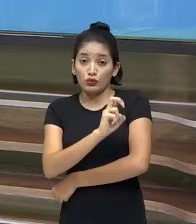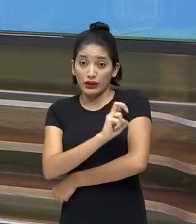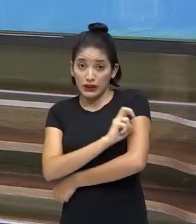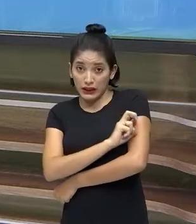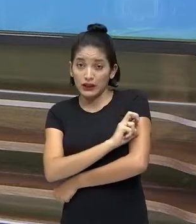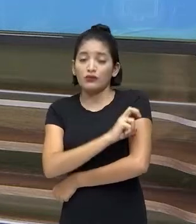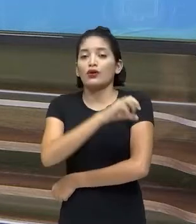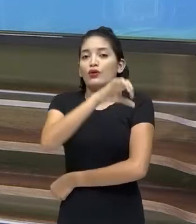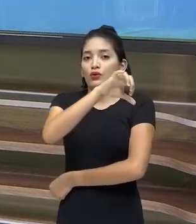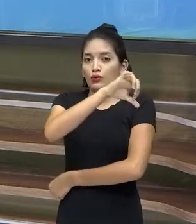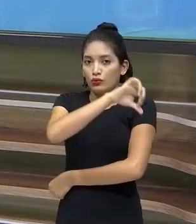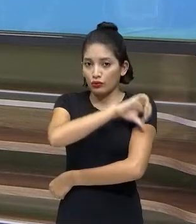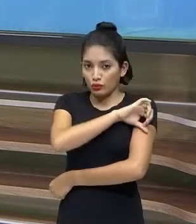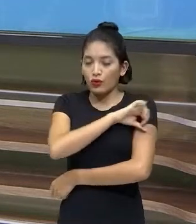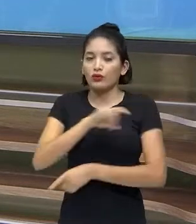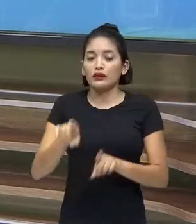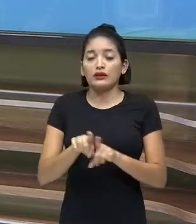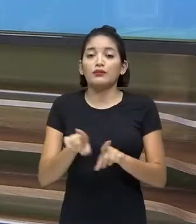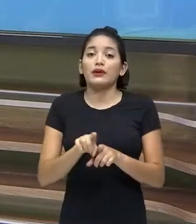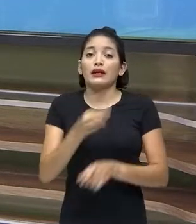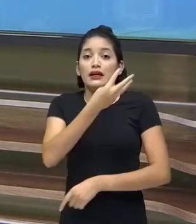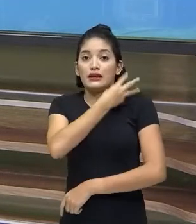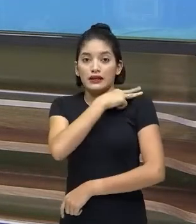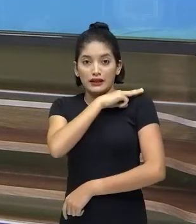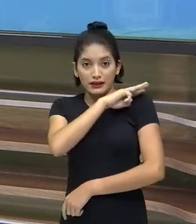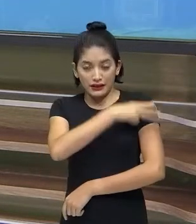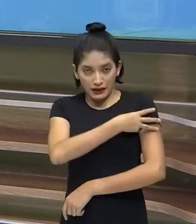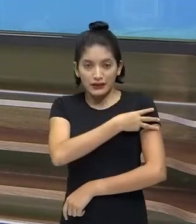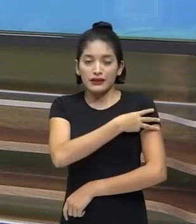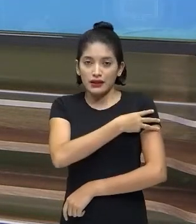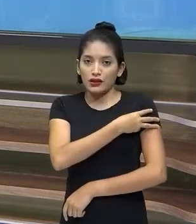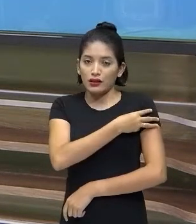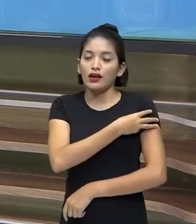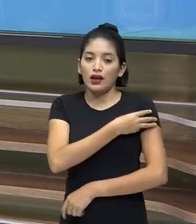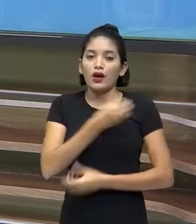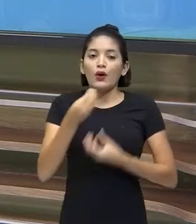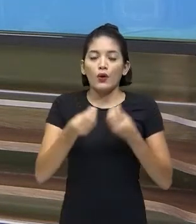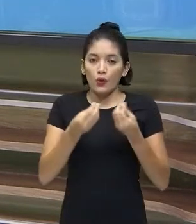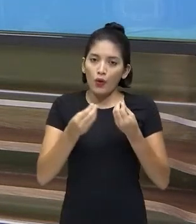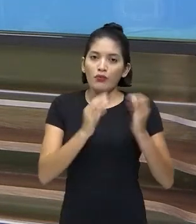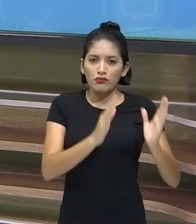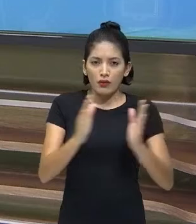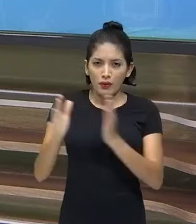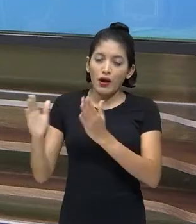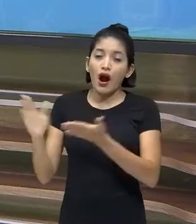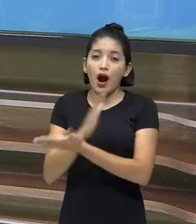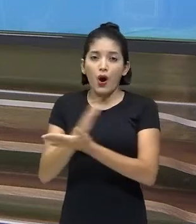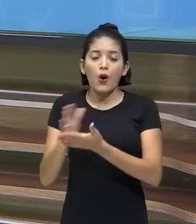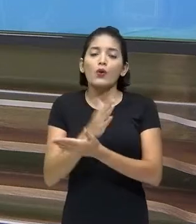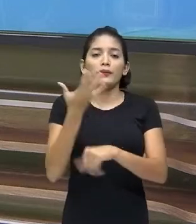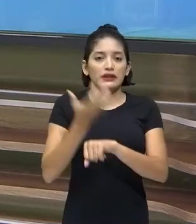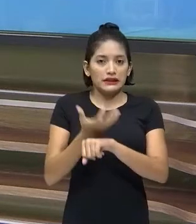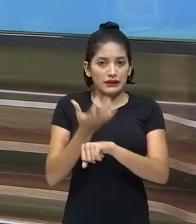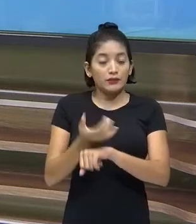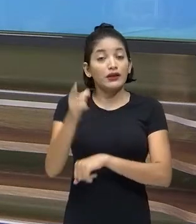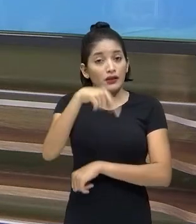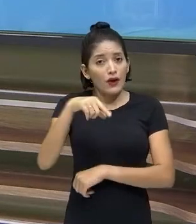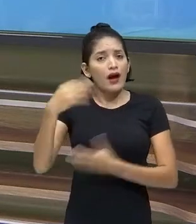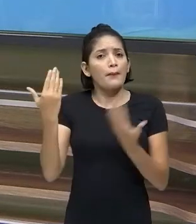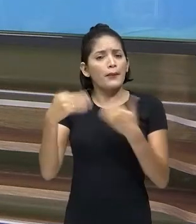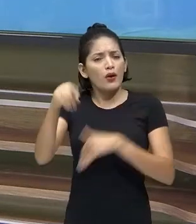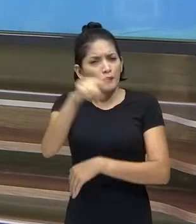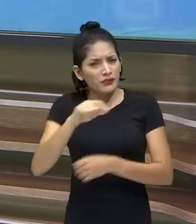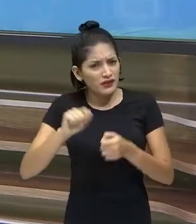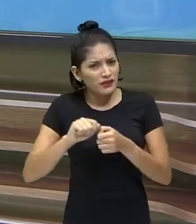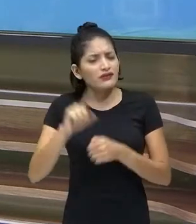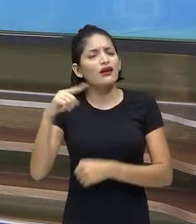do nono e, se eu não me engano, da terceira série no médio, em relação a determinadas disciplinas. Então, essa provinha que vocês fazem,